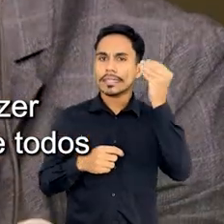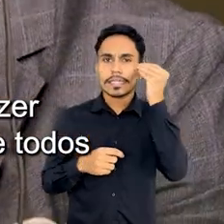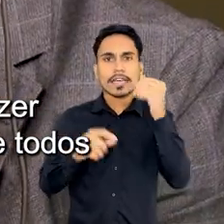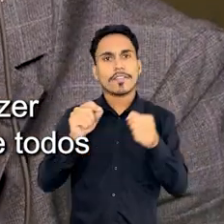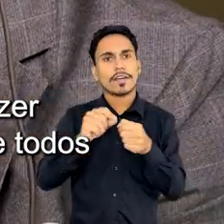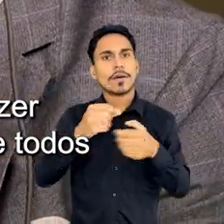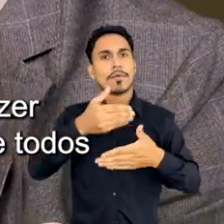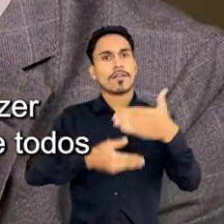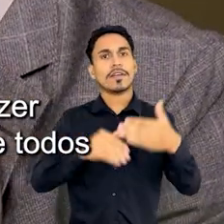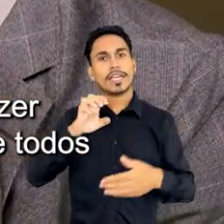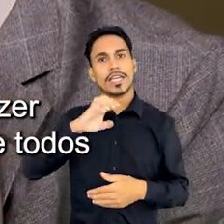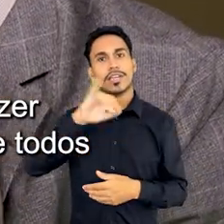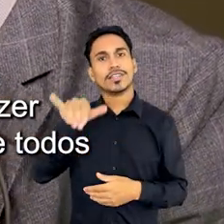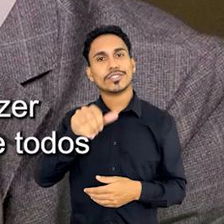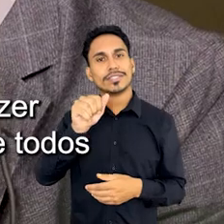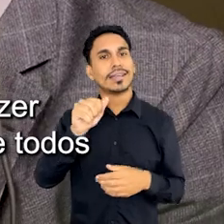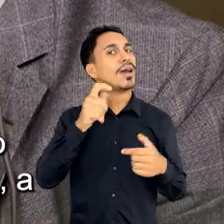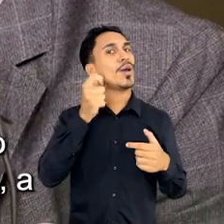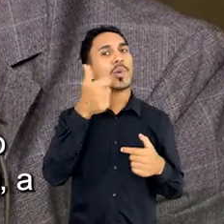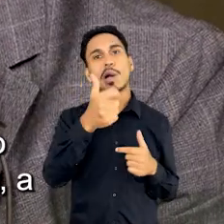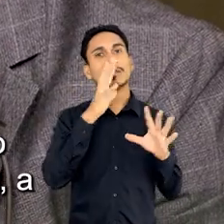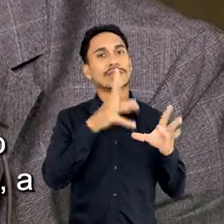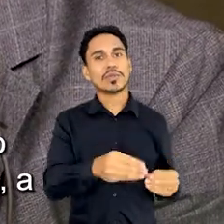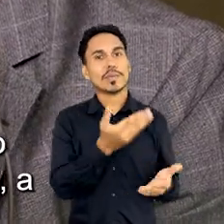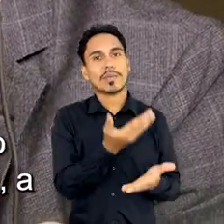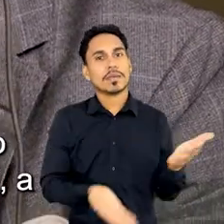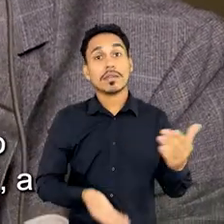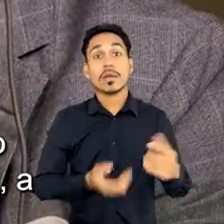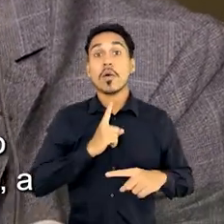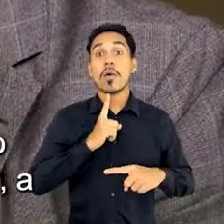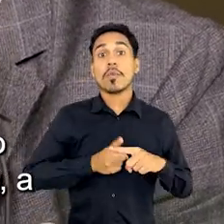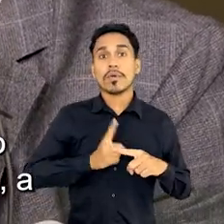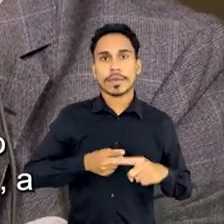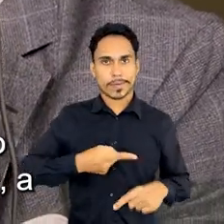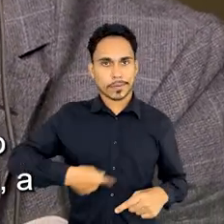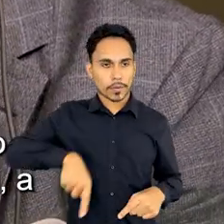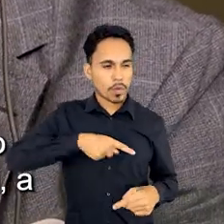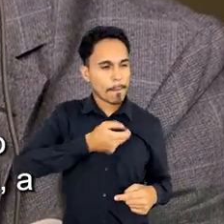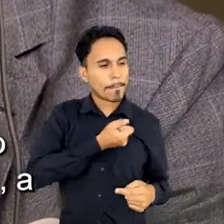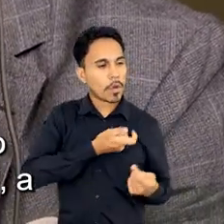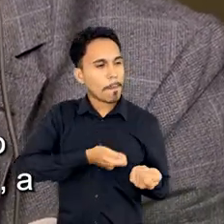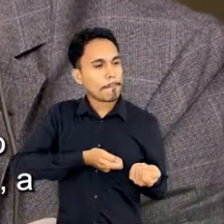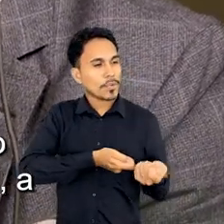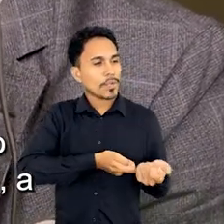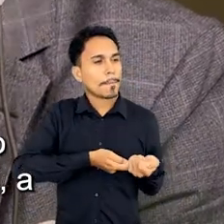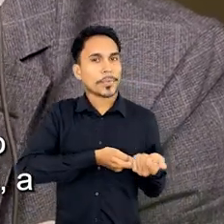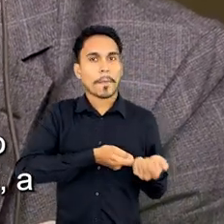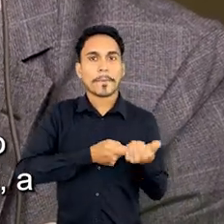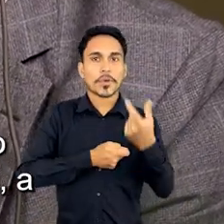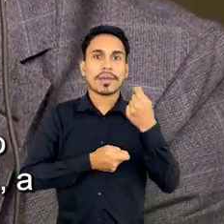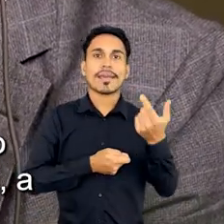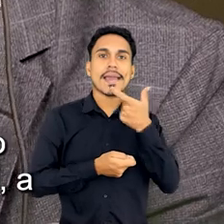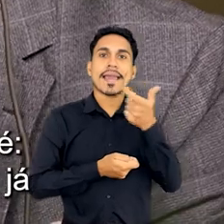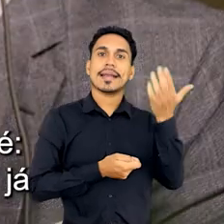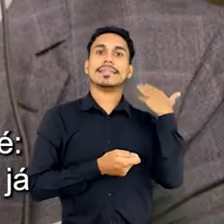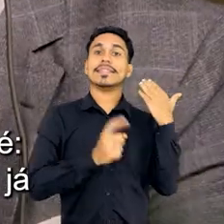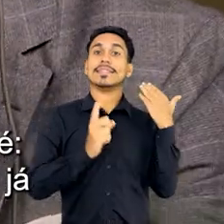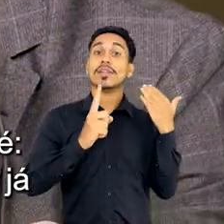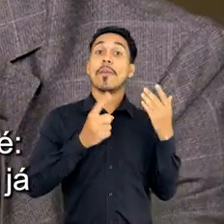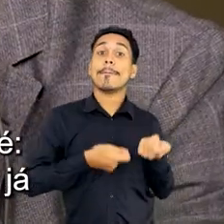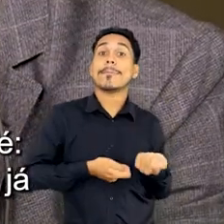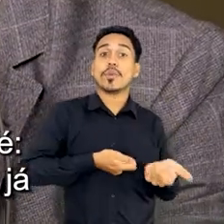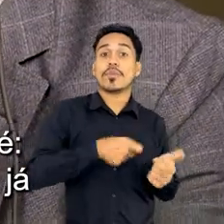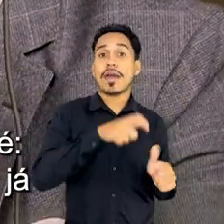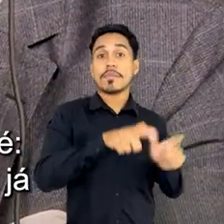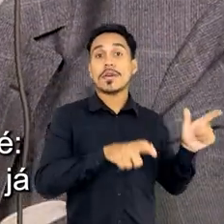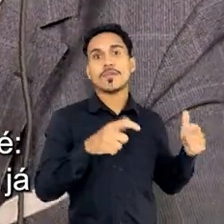técnico que b e quase todos perderam na prova sabe por qu porque a gente não pontuava quem já vem da no fundamental a gente pontuava